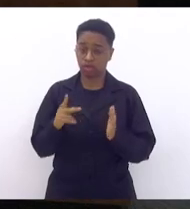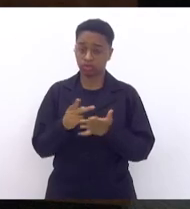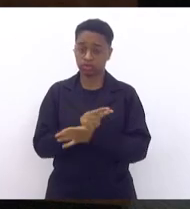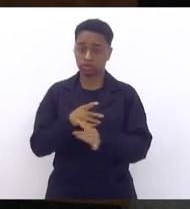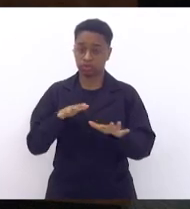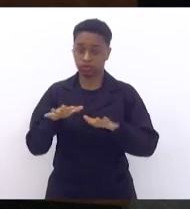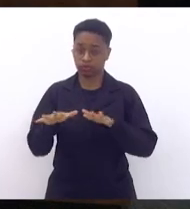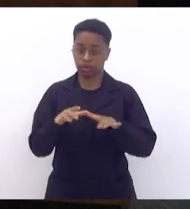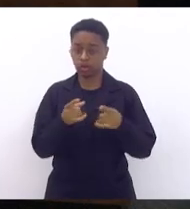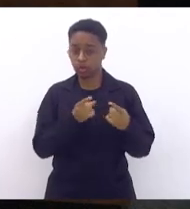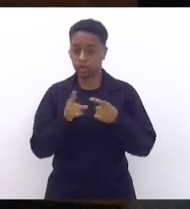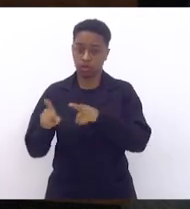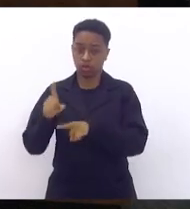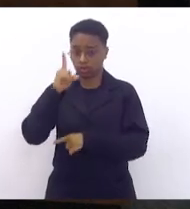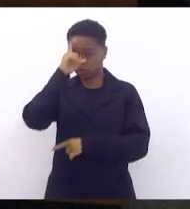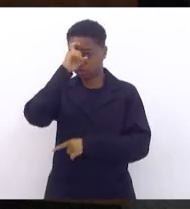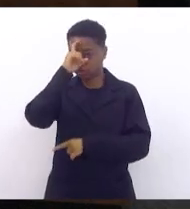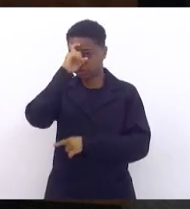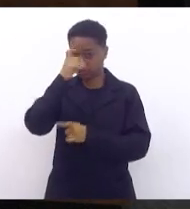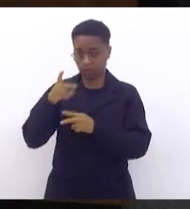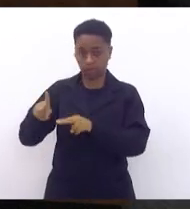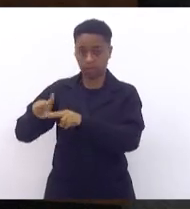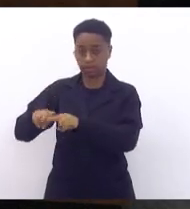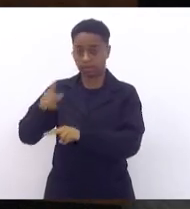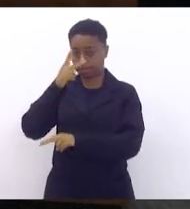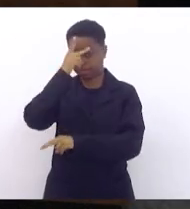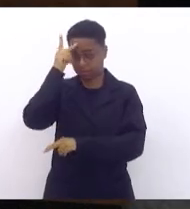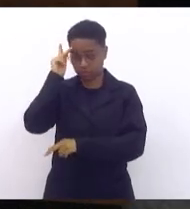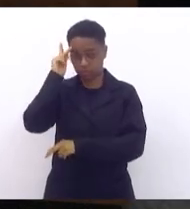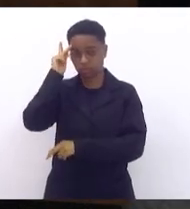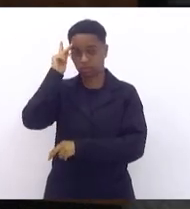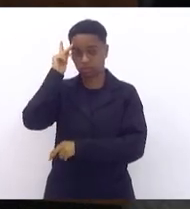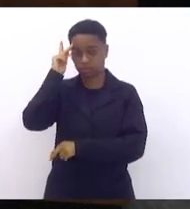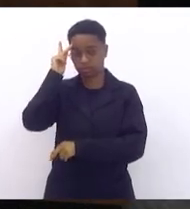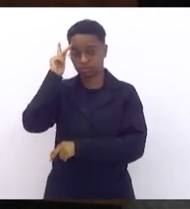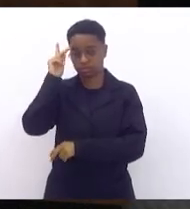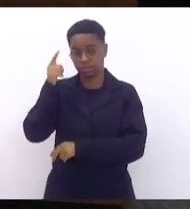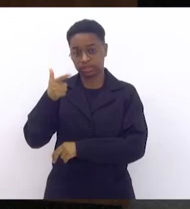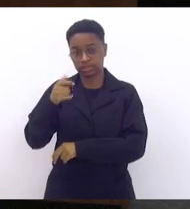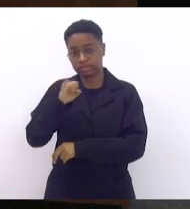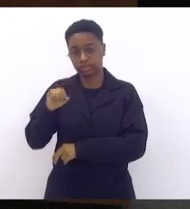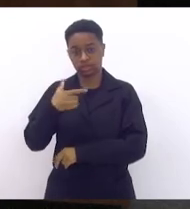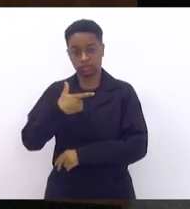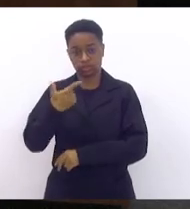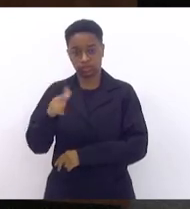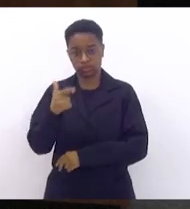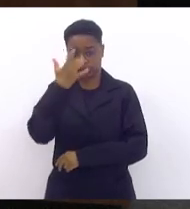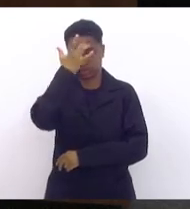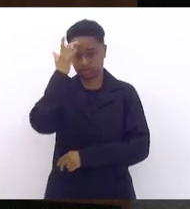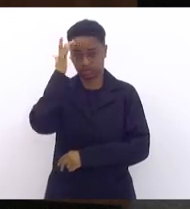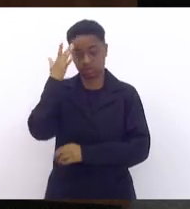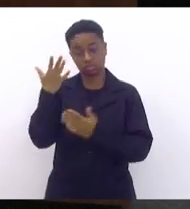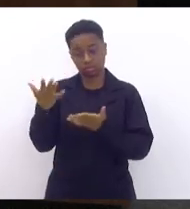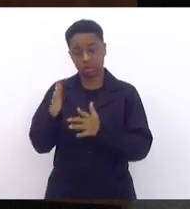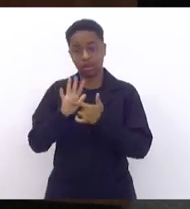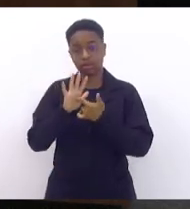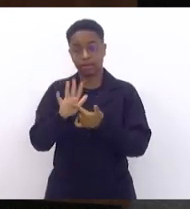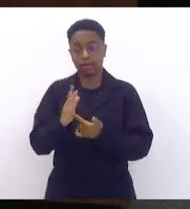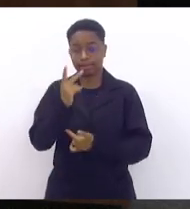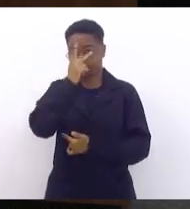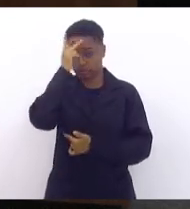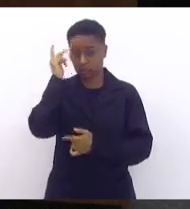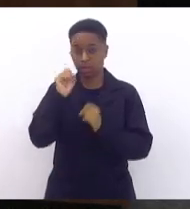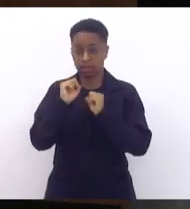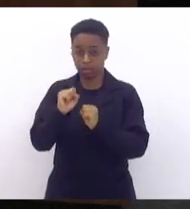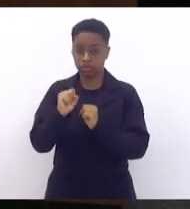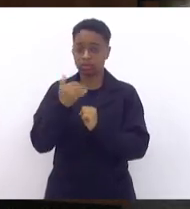antimanicomial, mostrando que as pessoas podem se recuperar sem estar